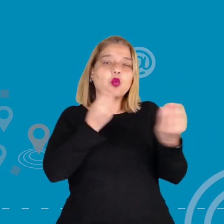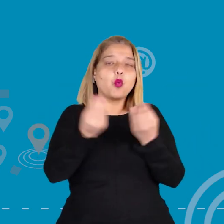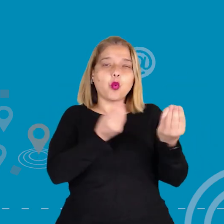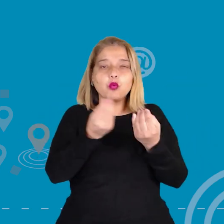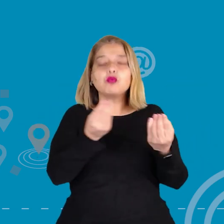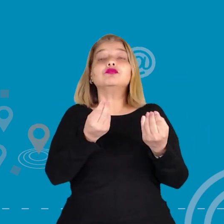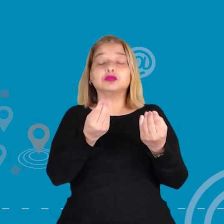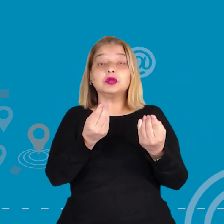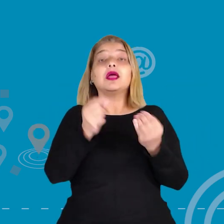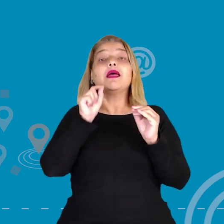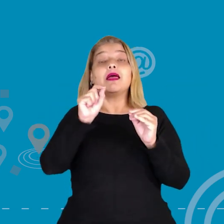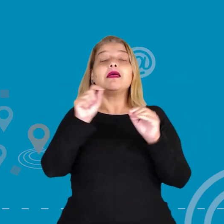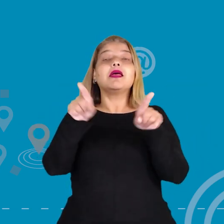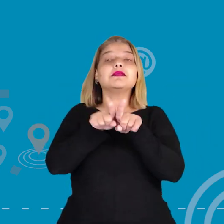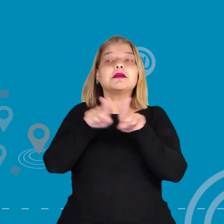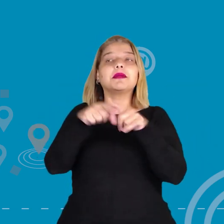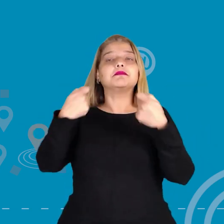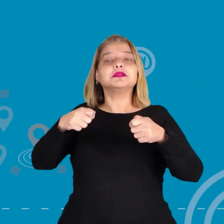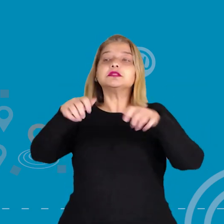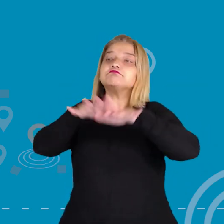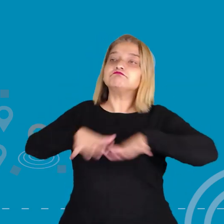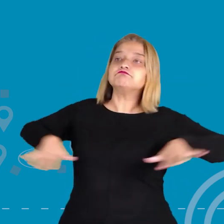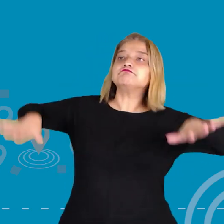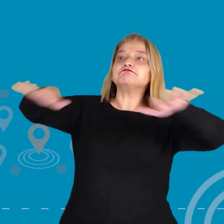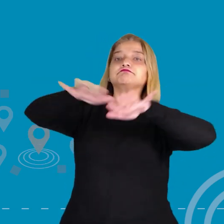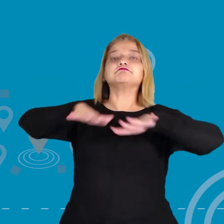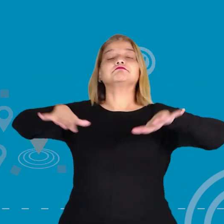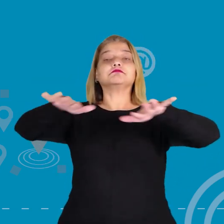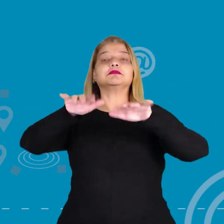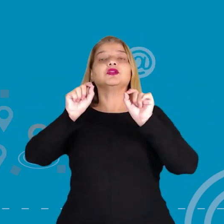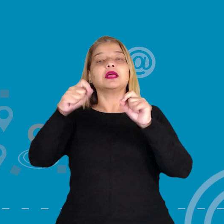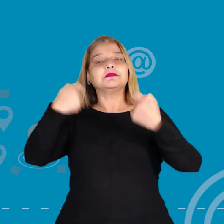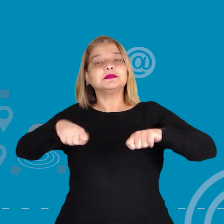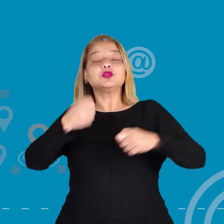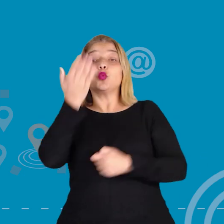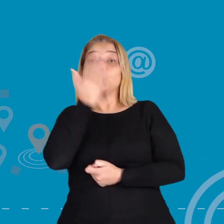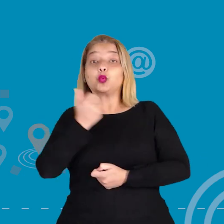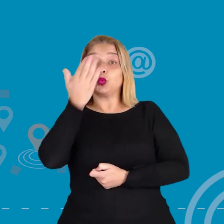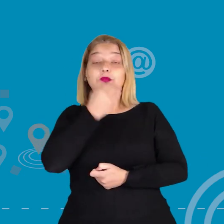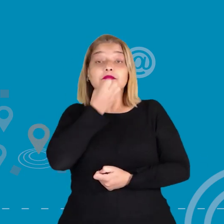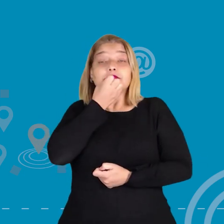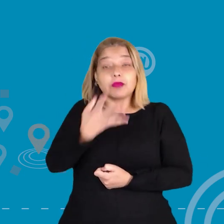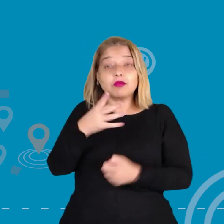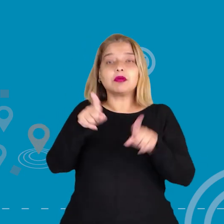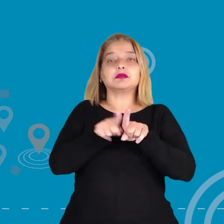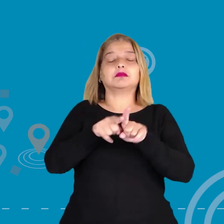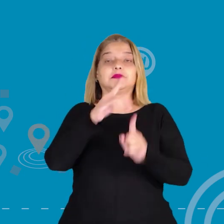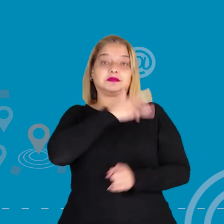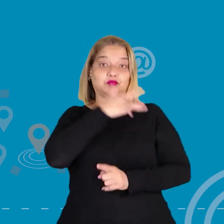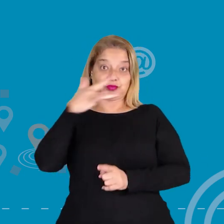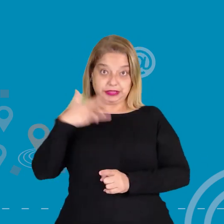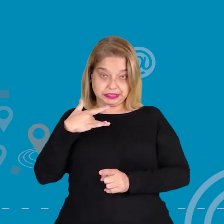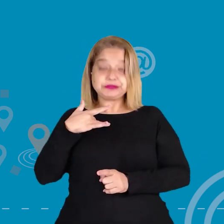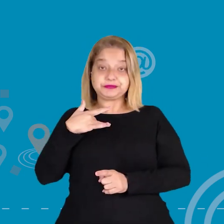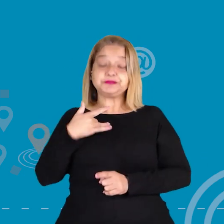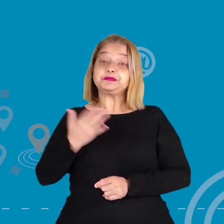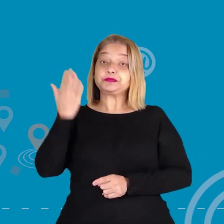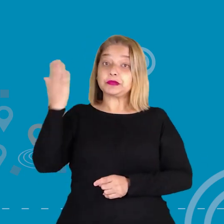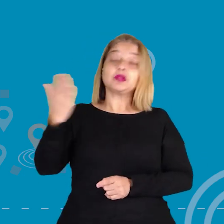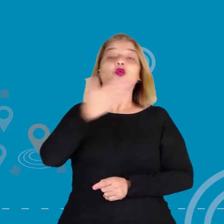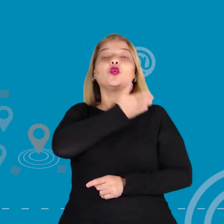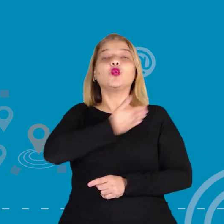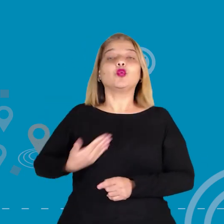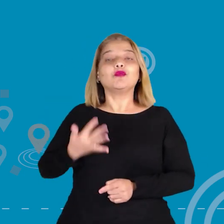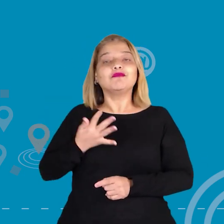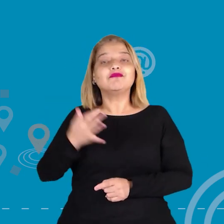sobrepeso, bem como a criação de ambientes propícios para uma alimentação adequada e saudável, o